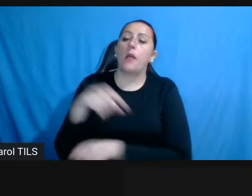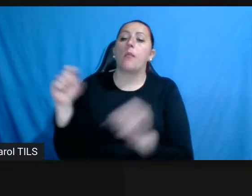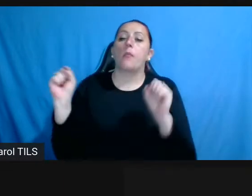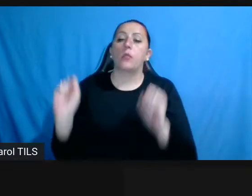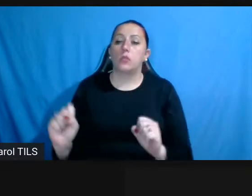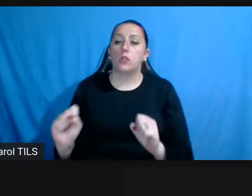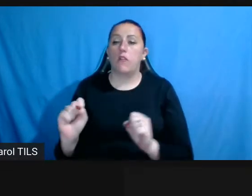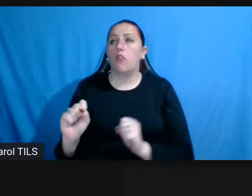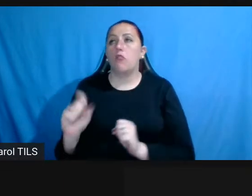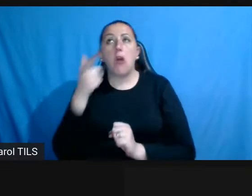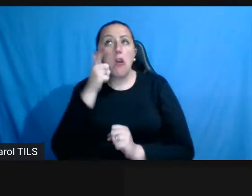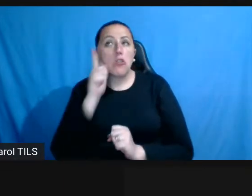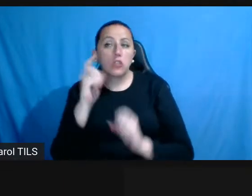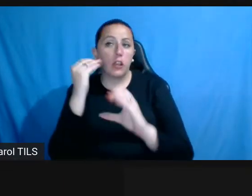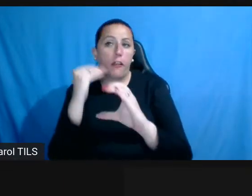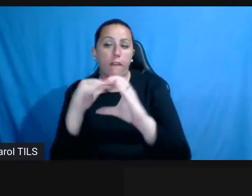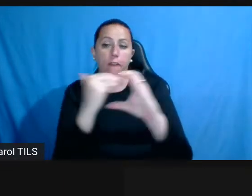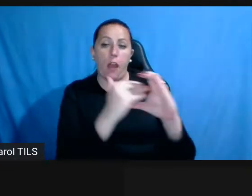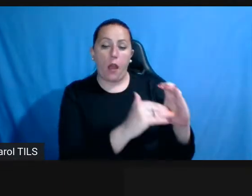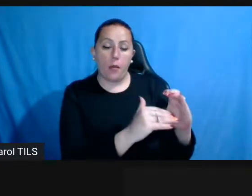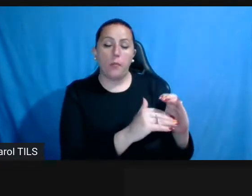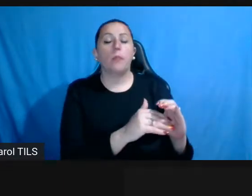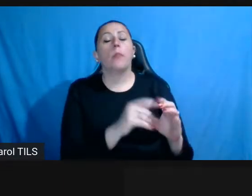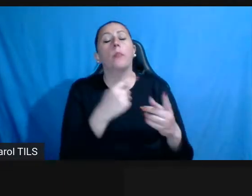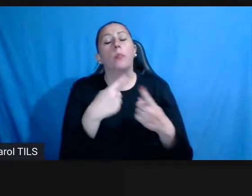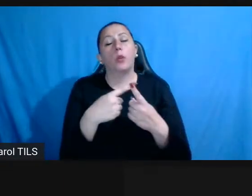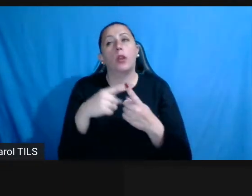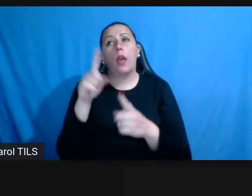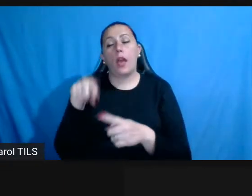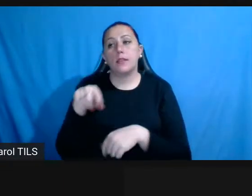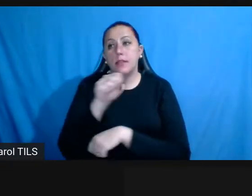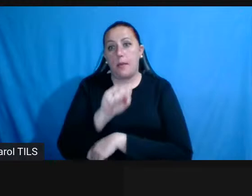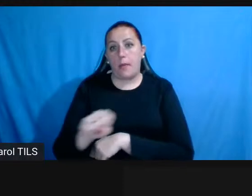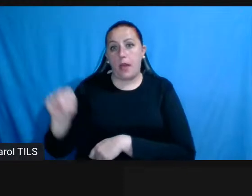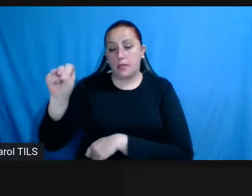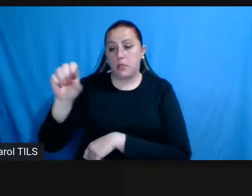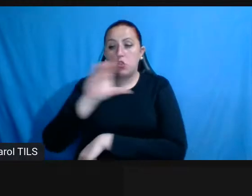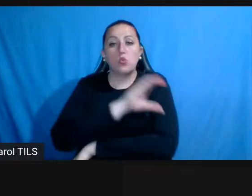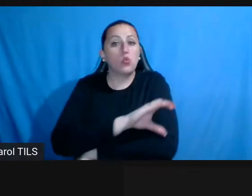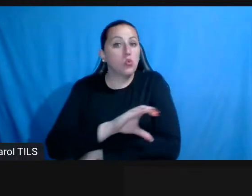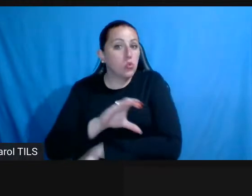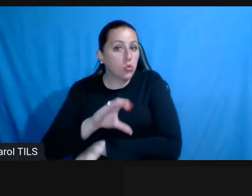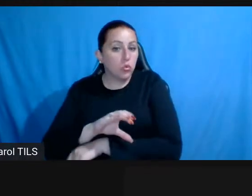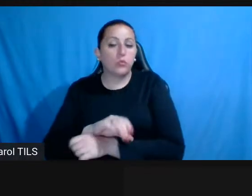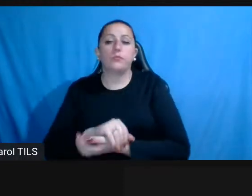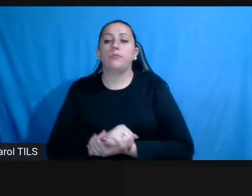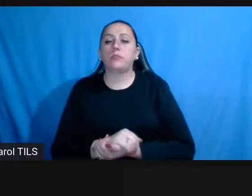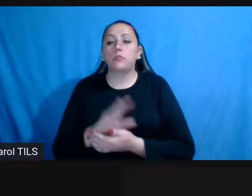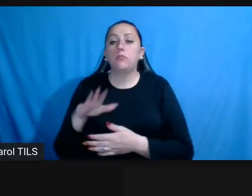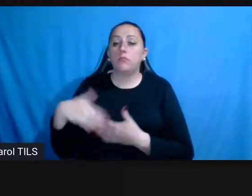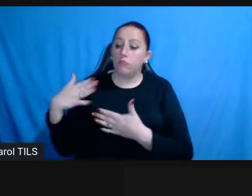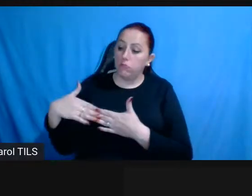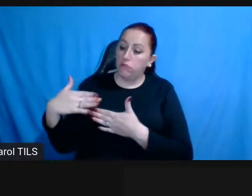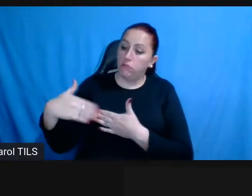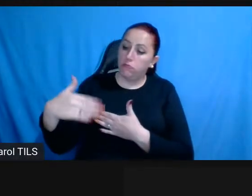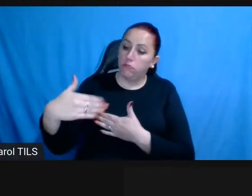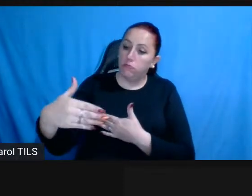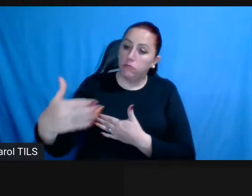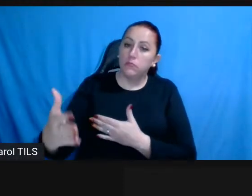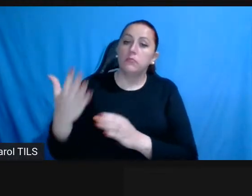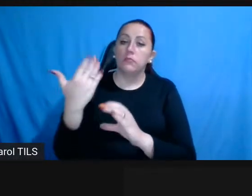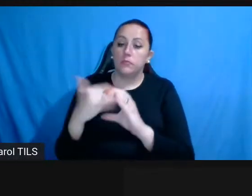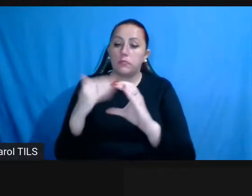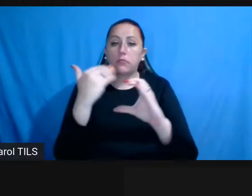conseguiu enviar para todos a chave, se é um curso semestral. Então, à medida que for desenvolvendo, talvez ela